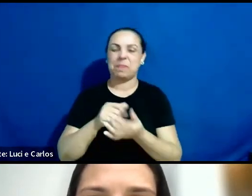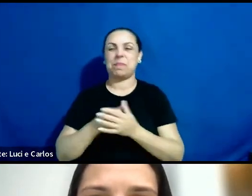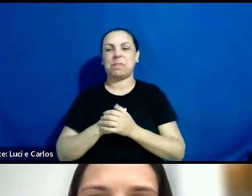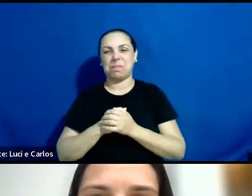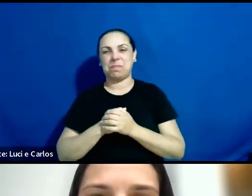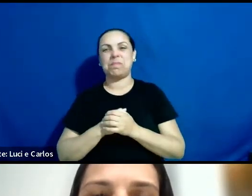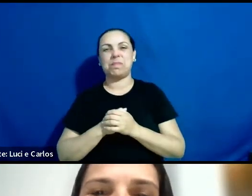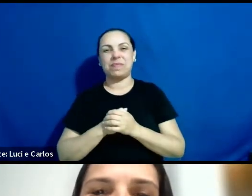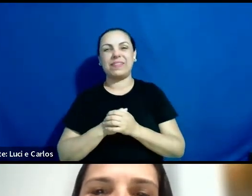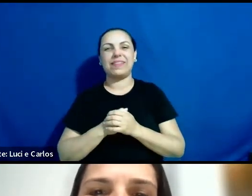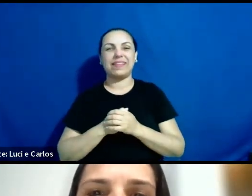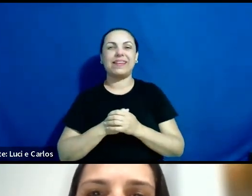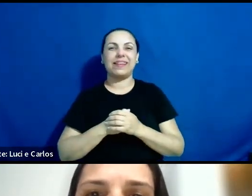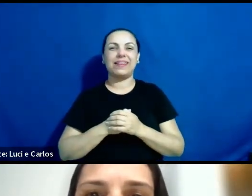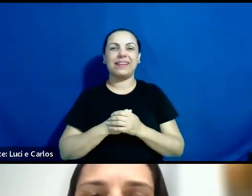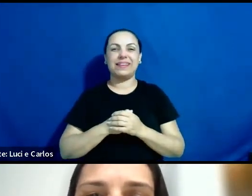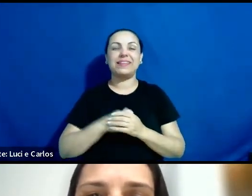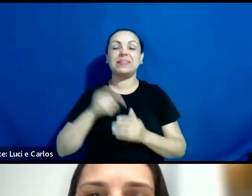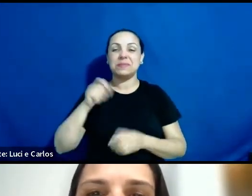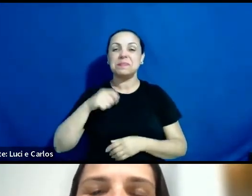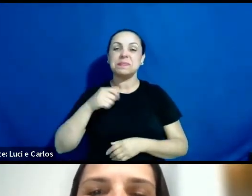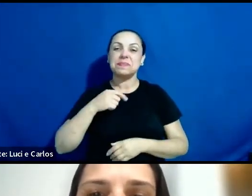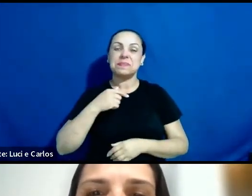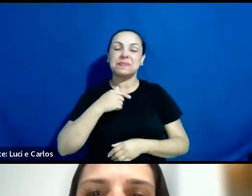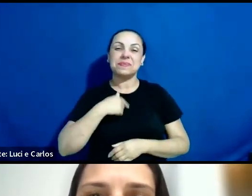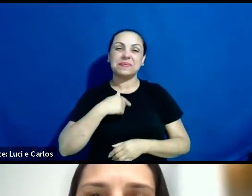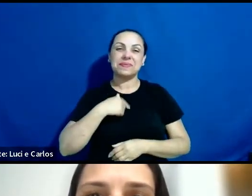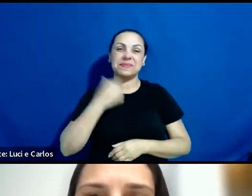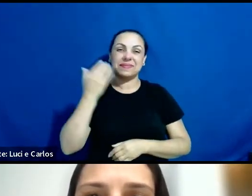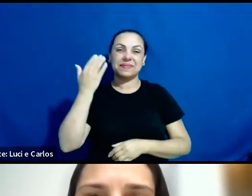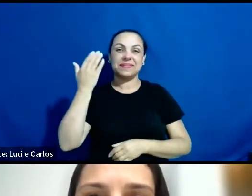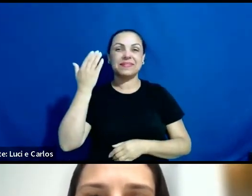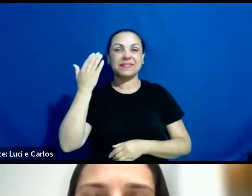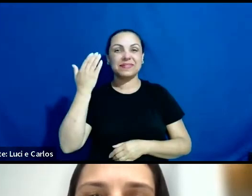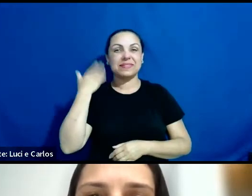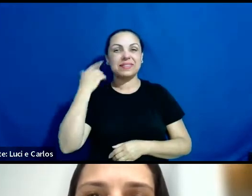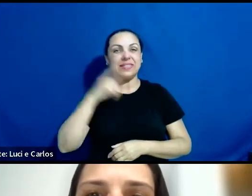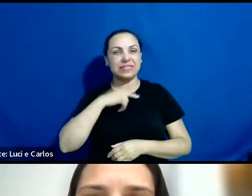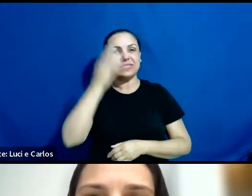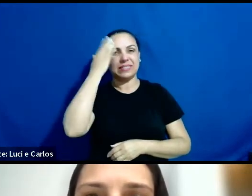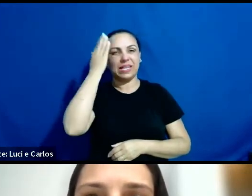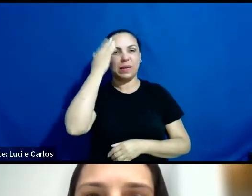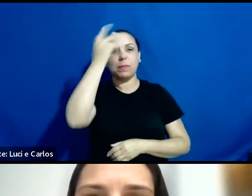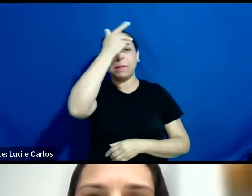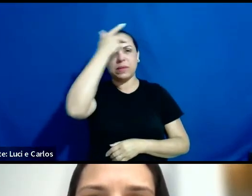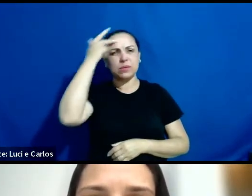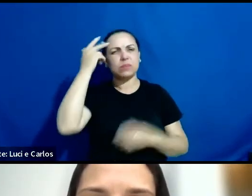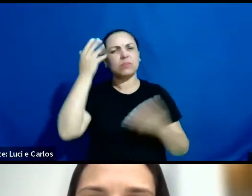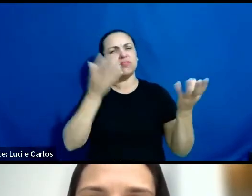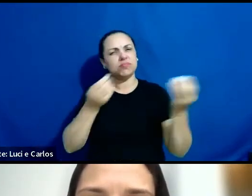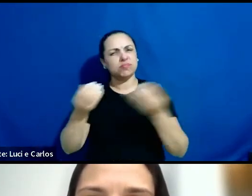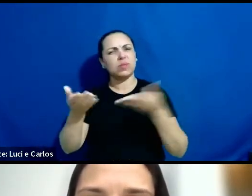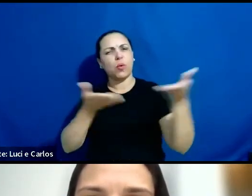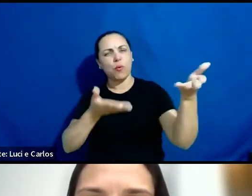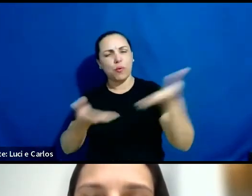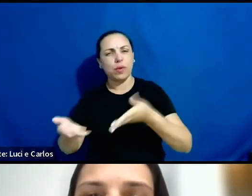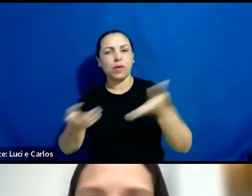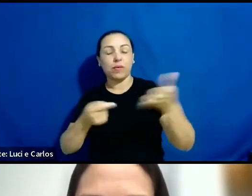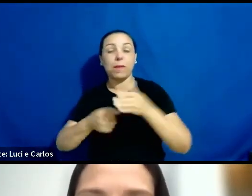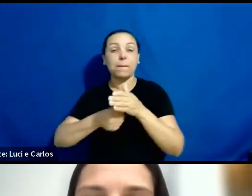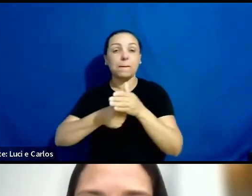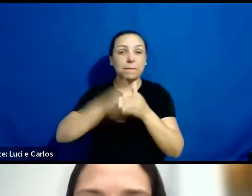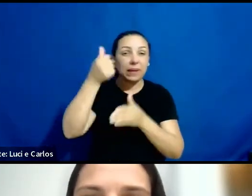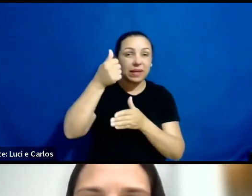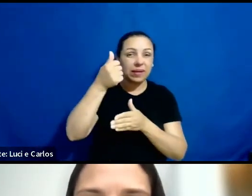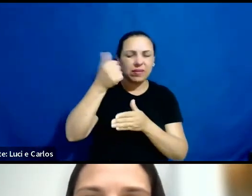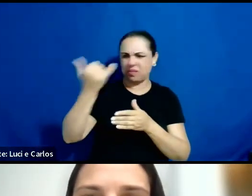a minha finalizando aqui, que tem muitos convidados aqui na sala, que eu acredito que é a primeira vez que está